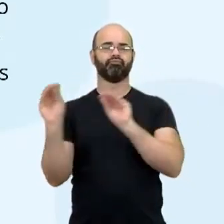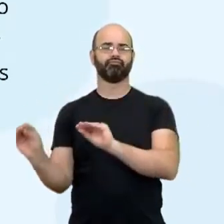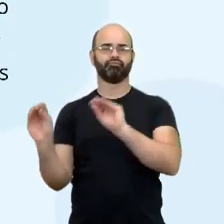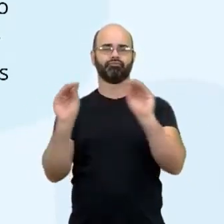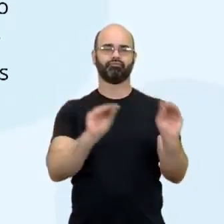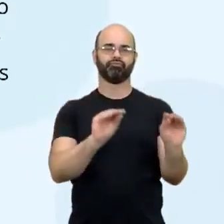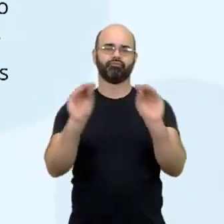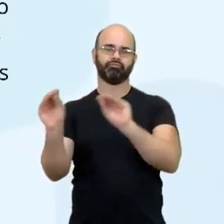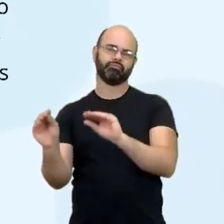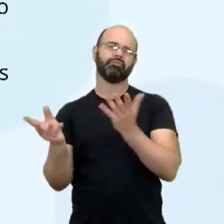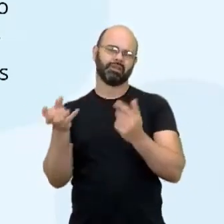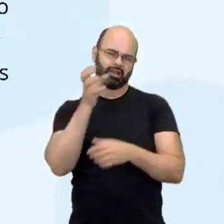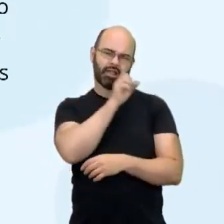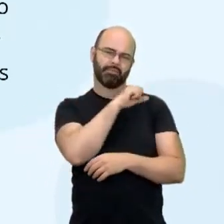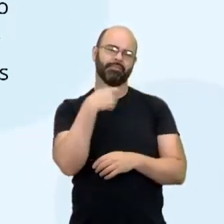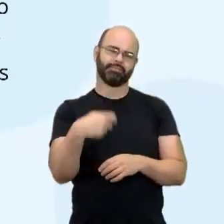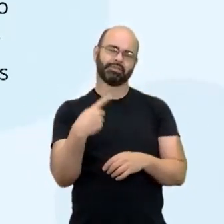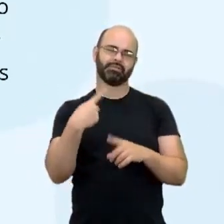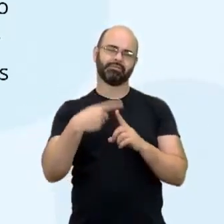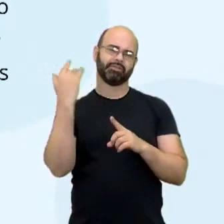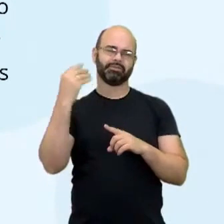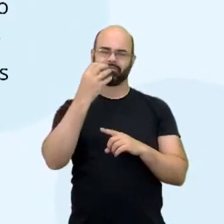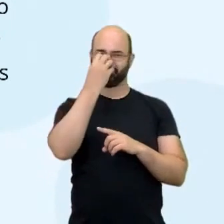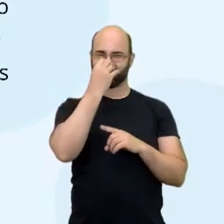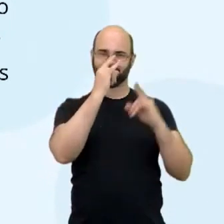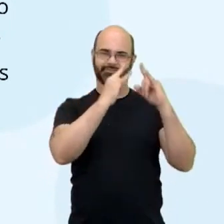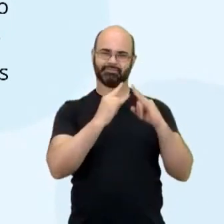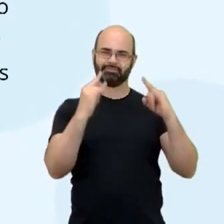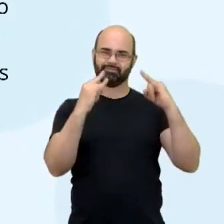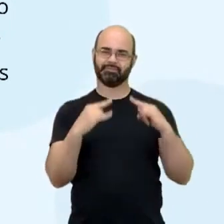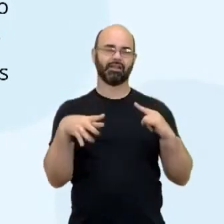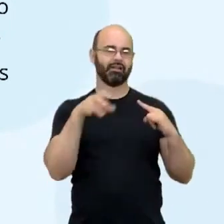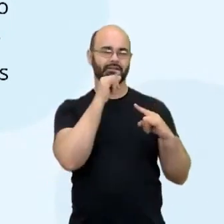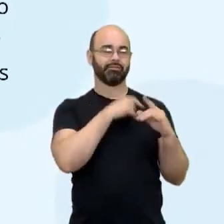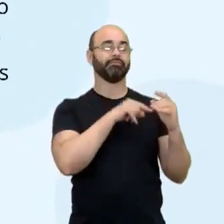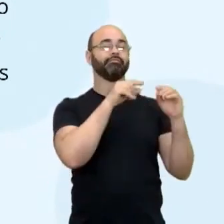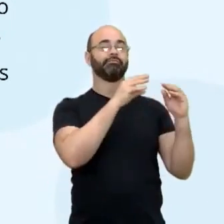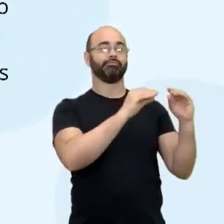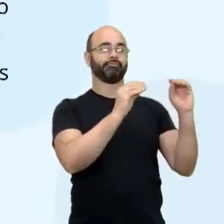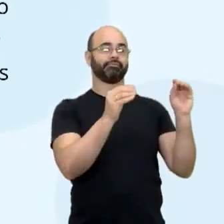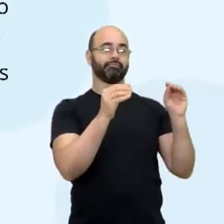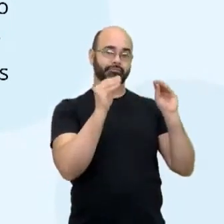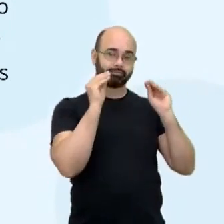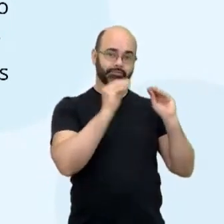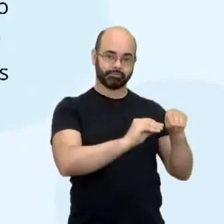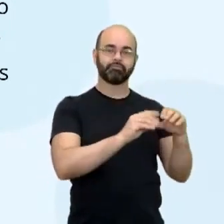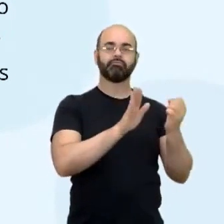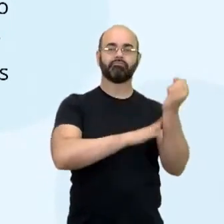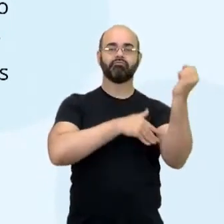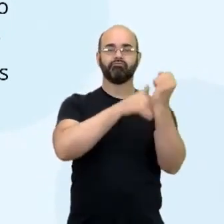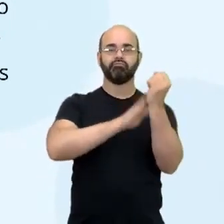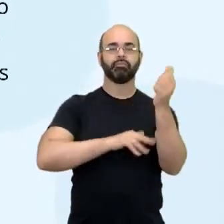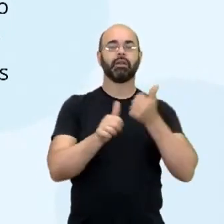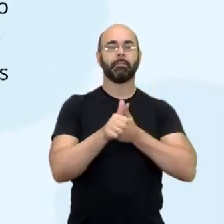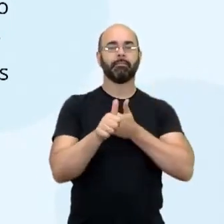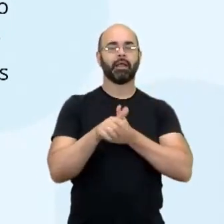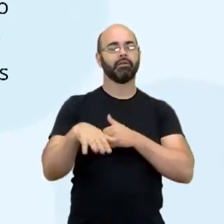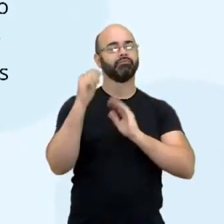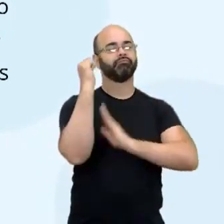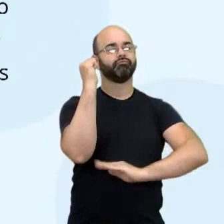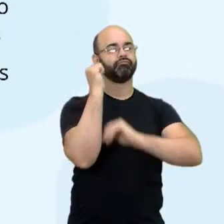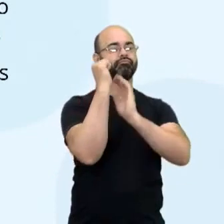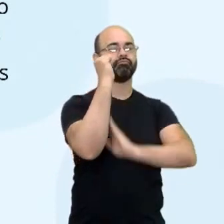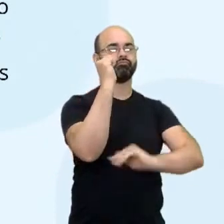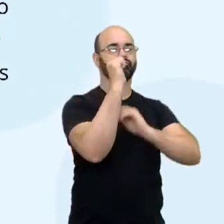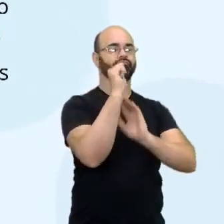aquela necessidade de ser algo rápido e de você conseguir passar a sua ideia em pouco